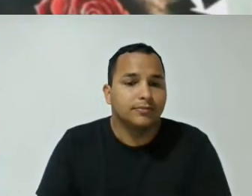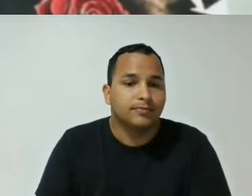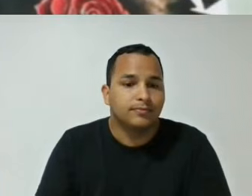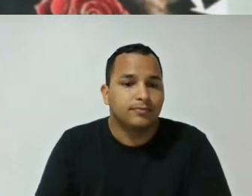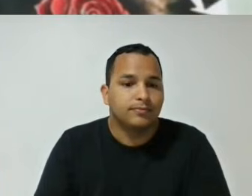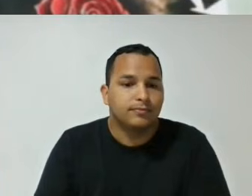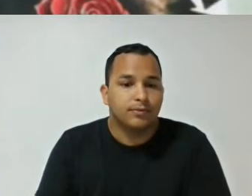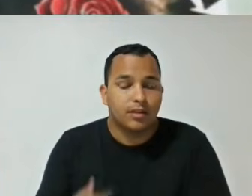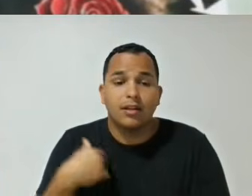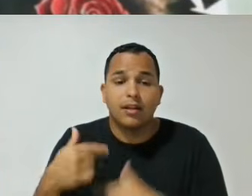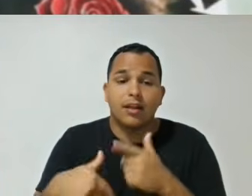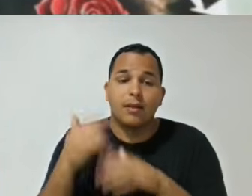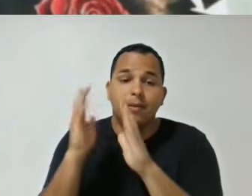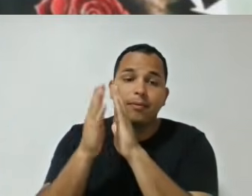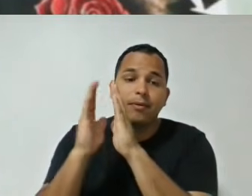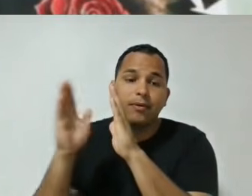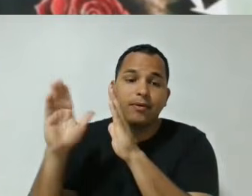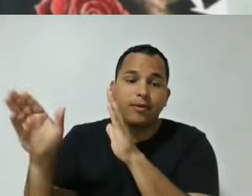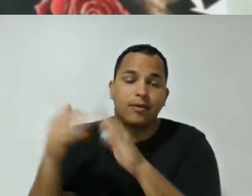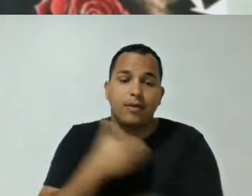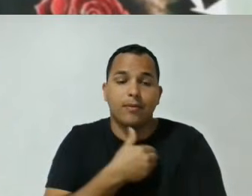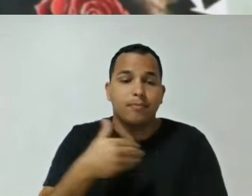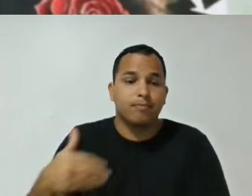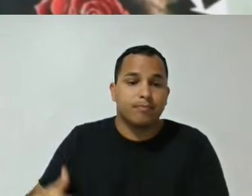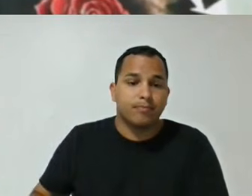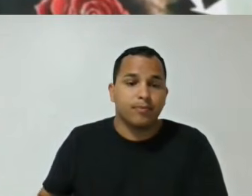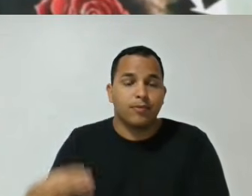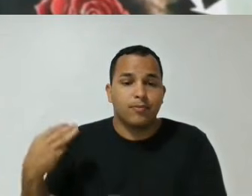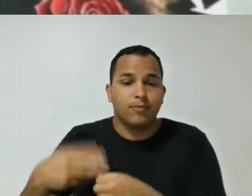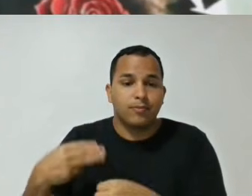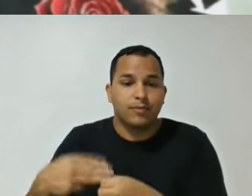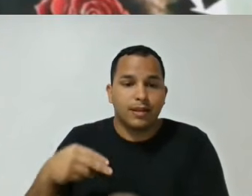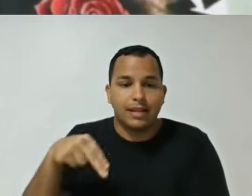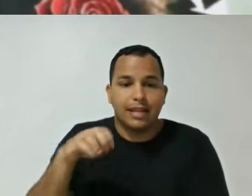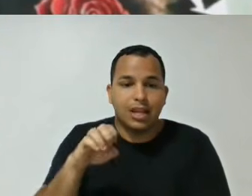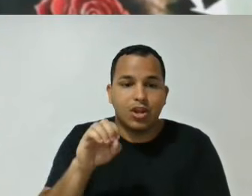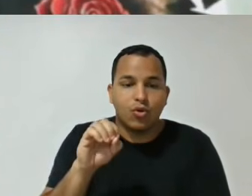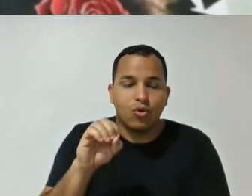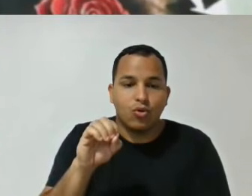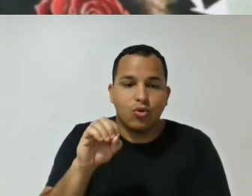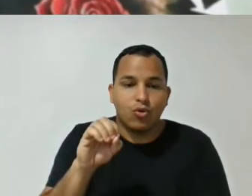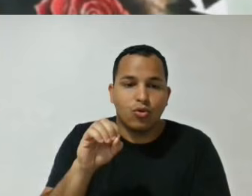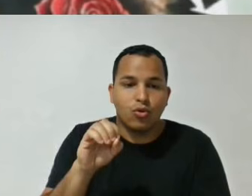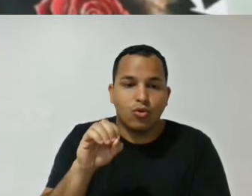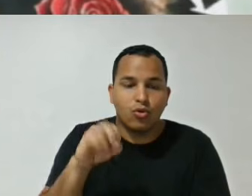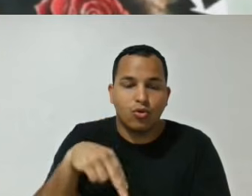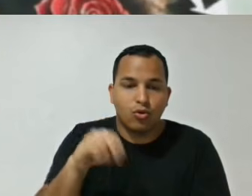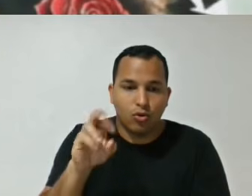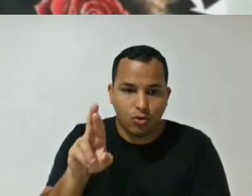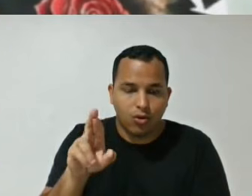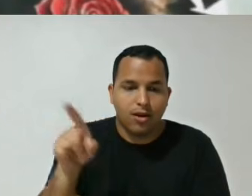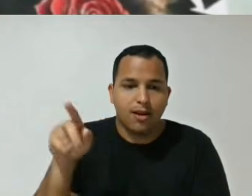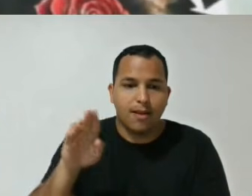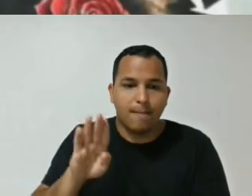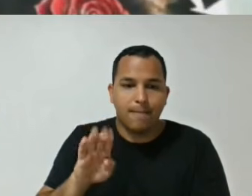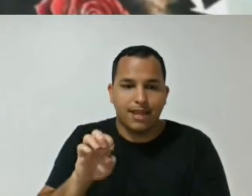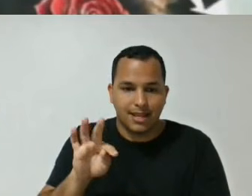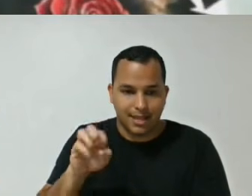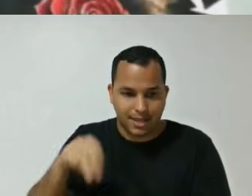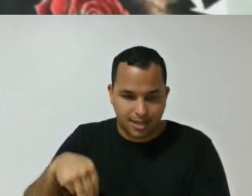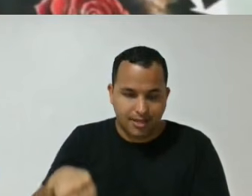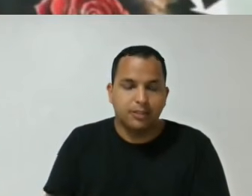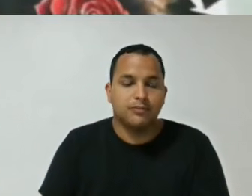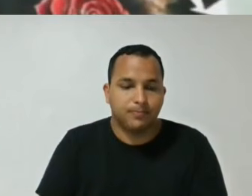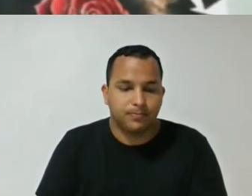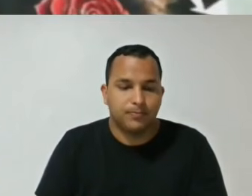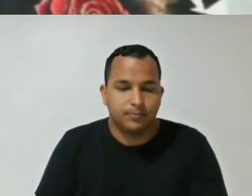aqui na Biblioteca Pública Municipal Leonor de Batista, aqui em Betim, né? Betim. Estou